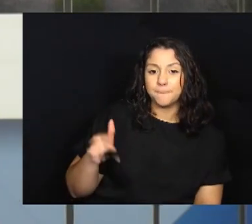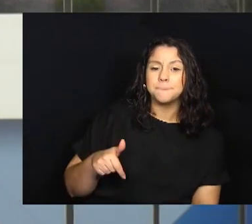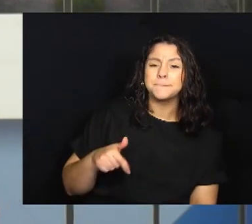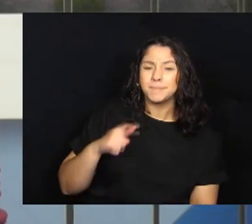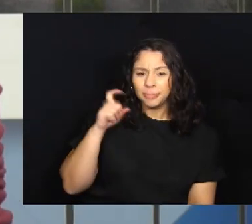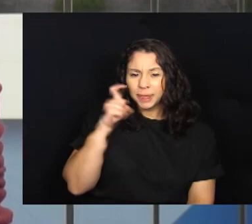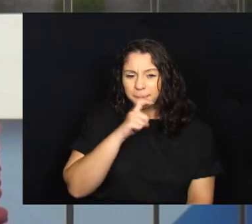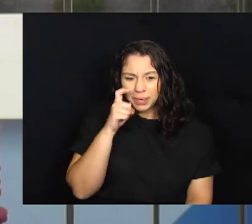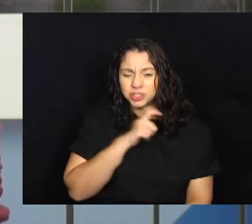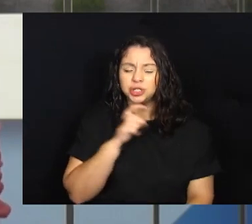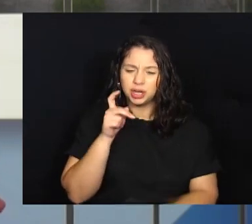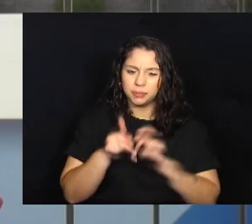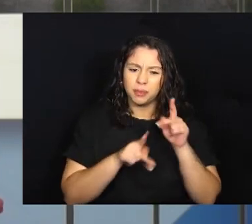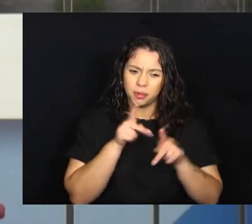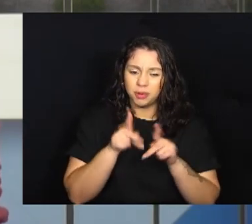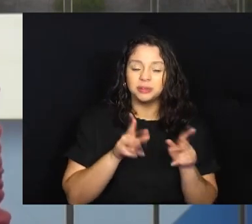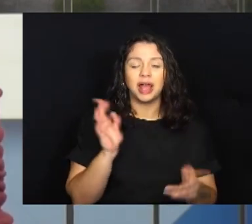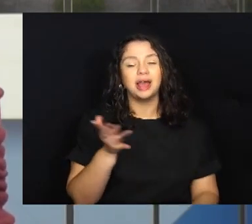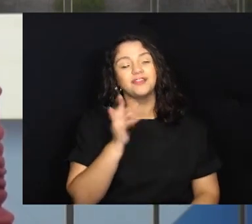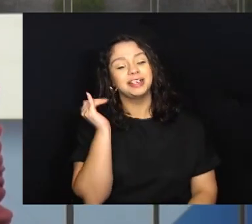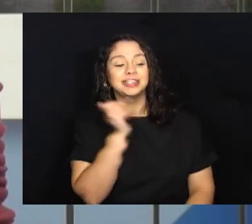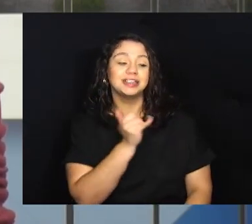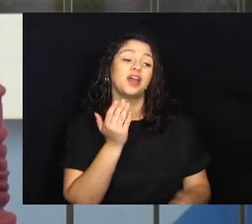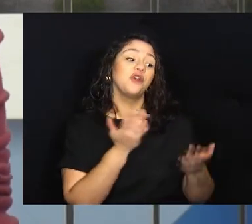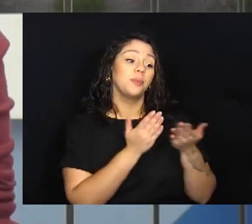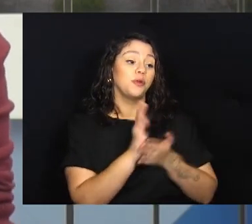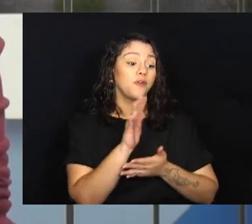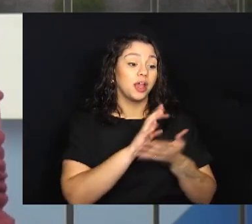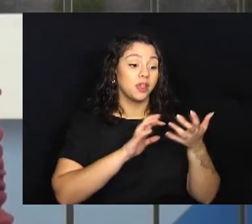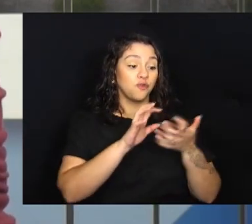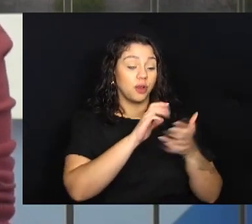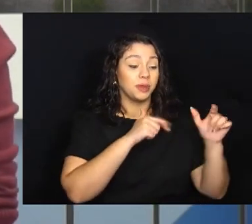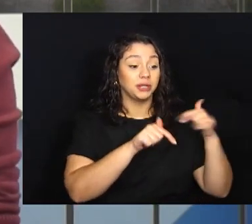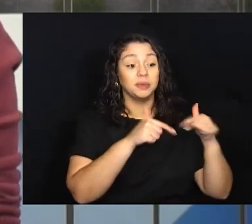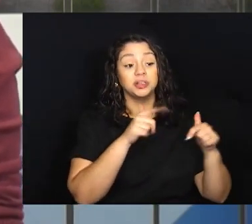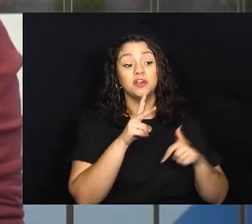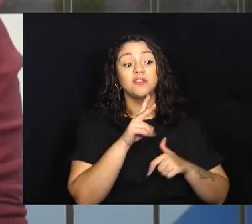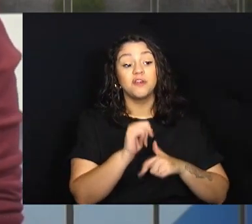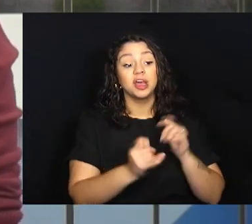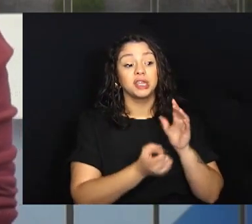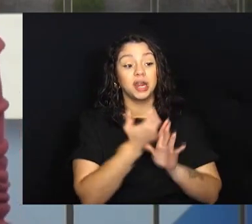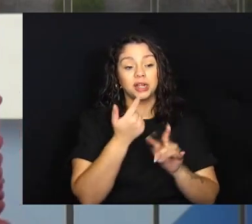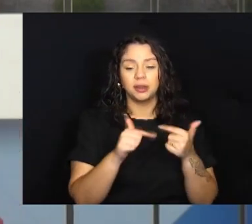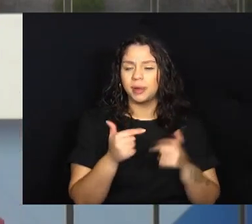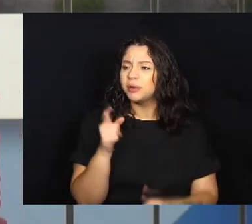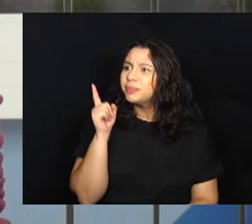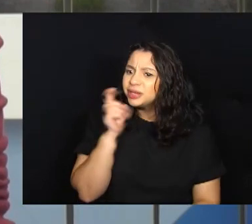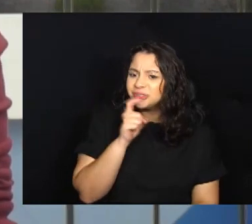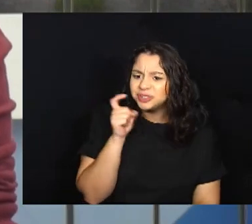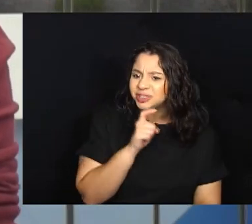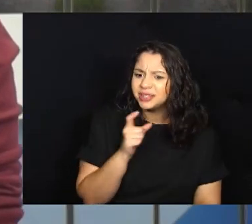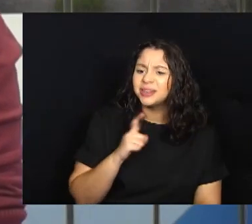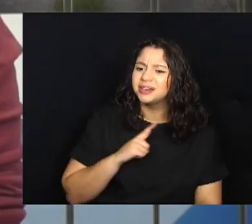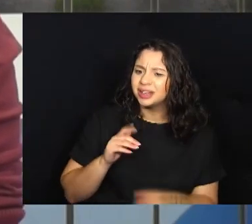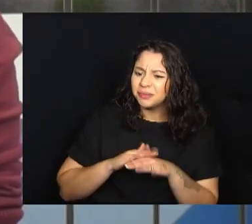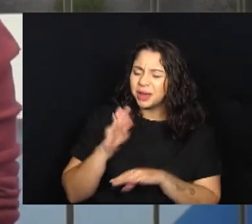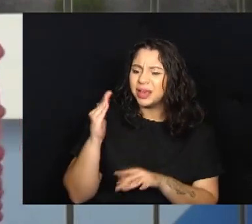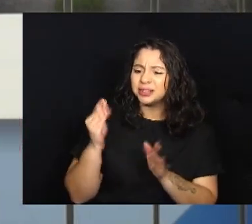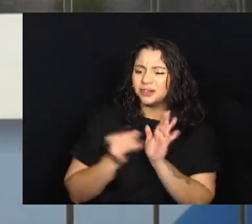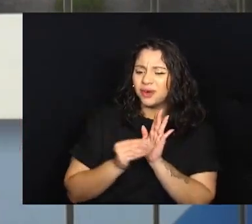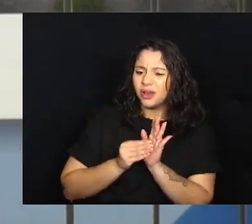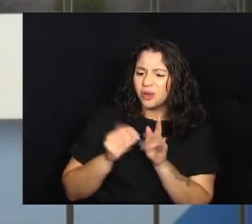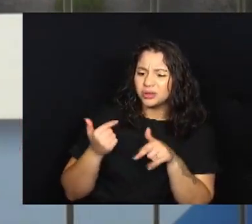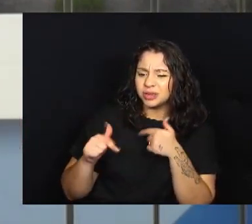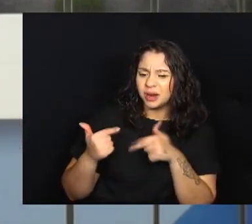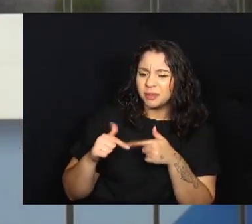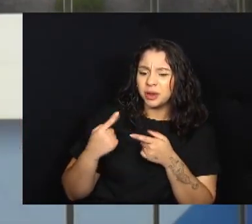mentiram para a população, disseram que vai aprovar a reforma trabalhista, isso vai gerar emprego. Mentira! Tem mais desemprego, porque na verdade